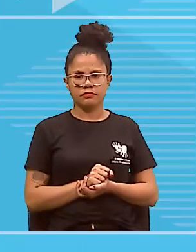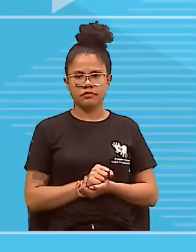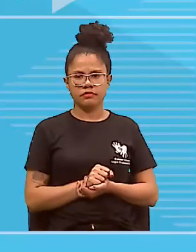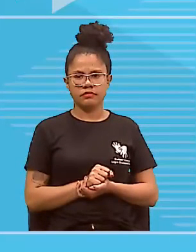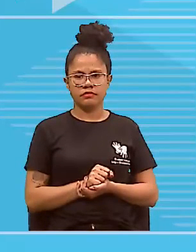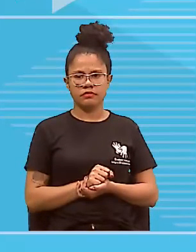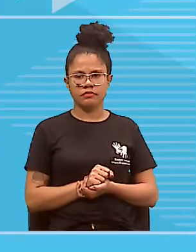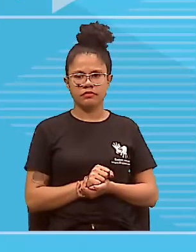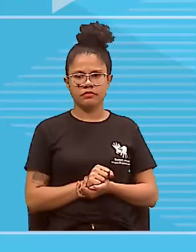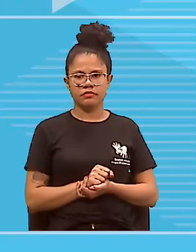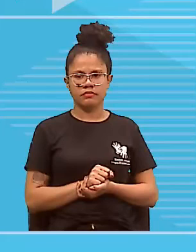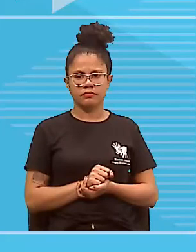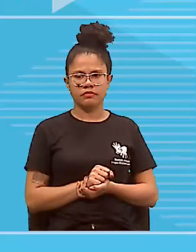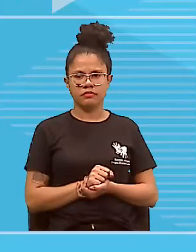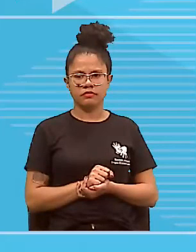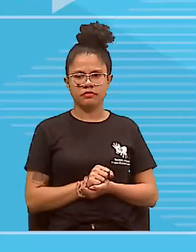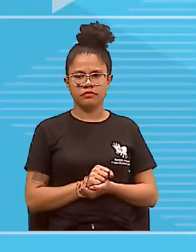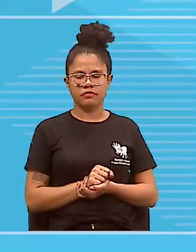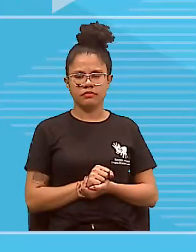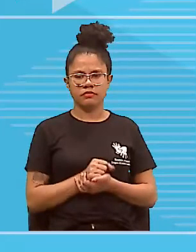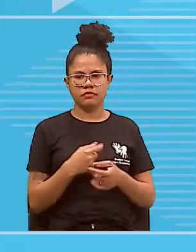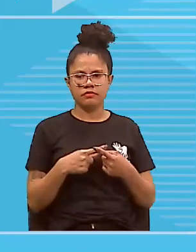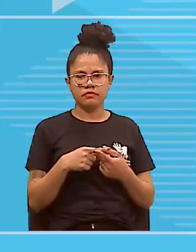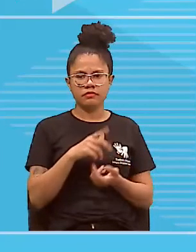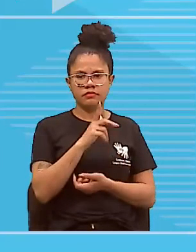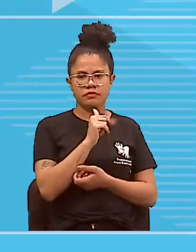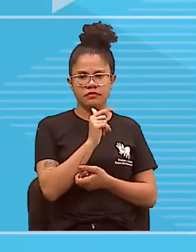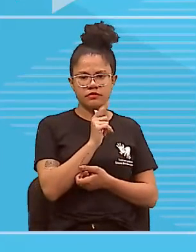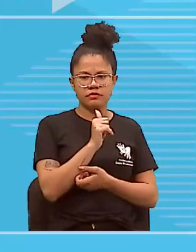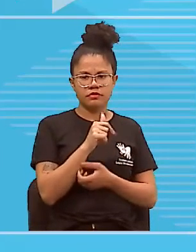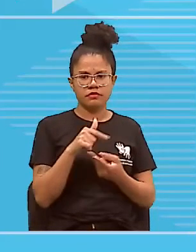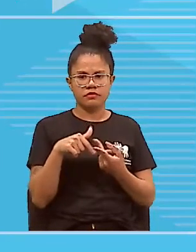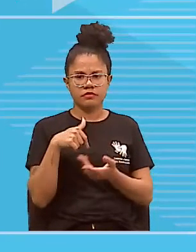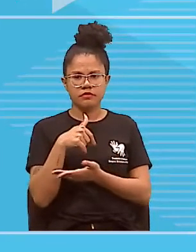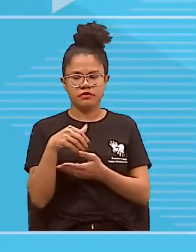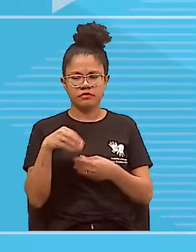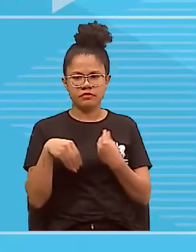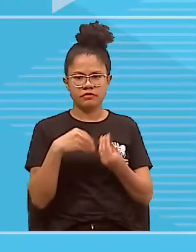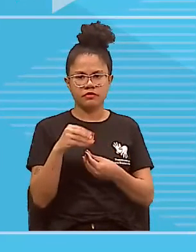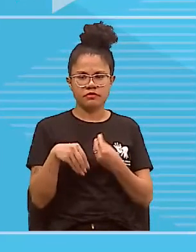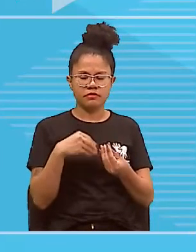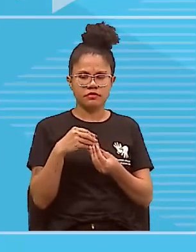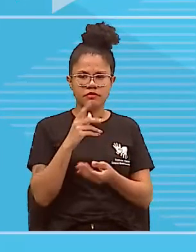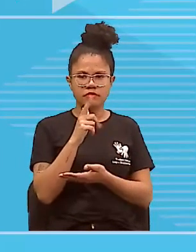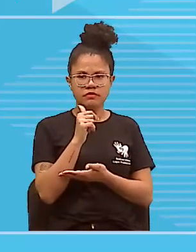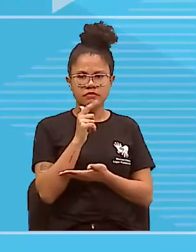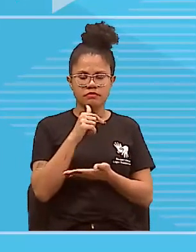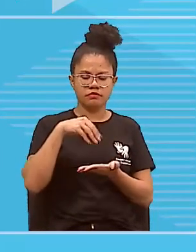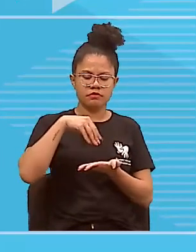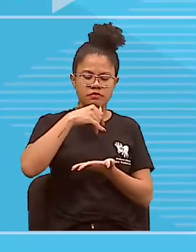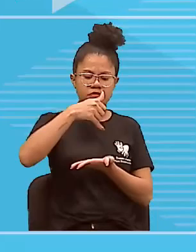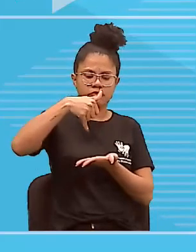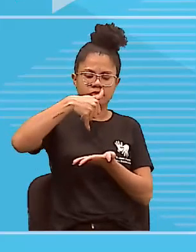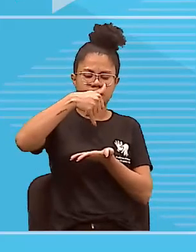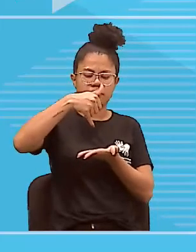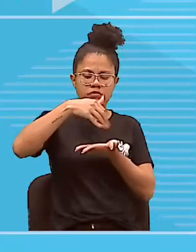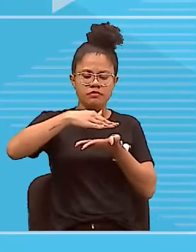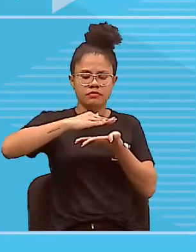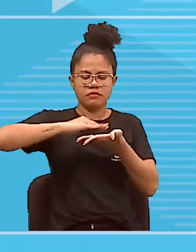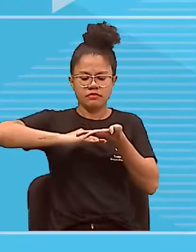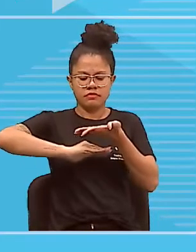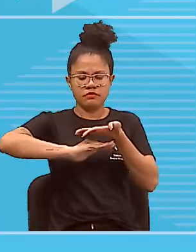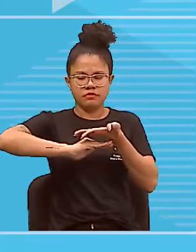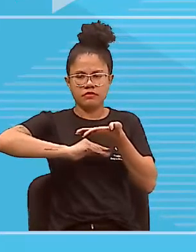Porque como água e óleo não se misturam o óleo acaba ficando por cima da água criando uma película